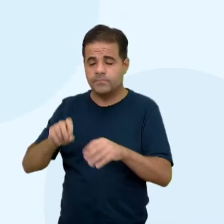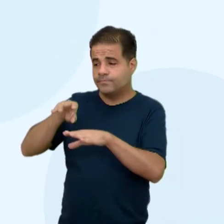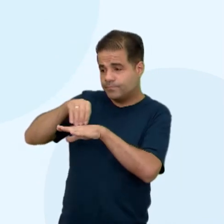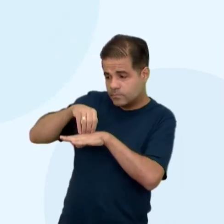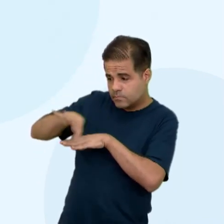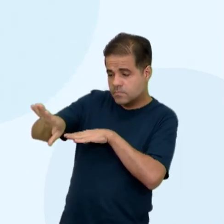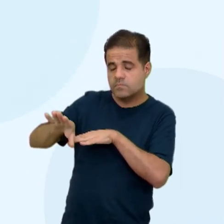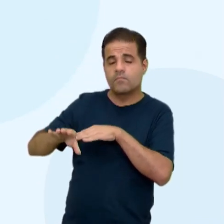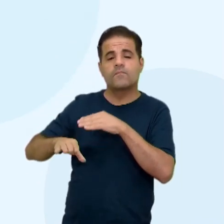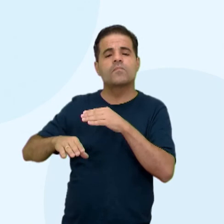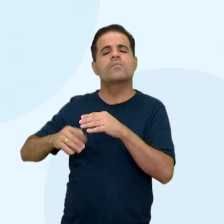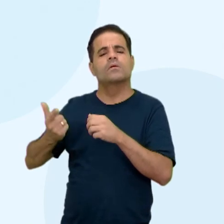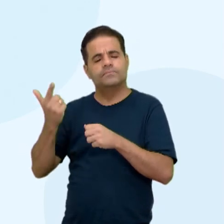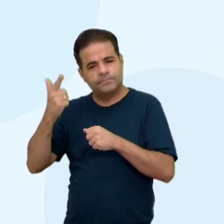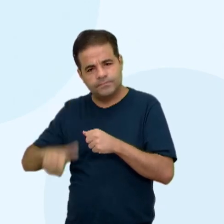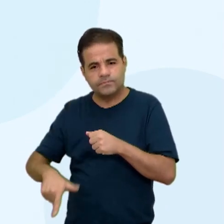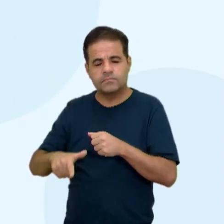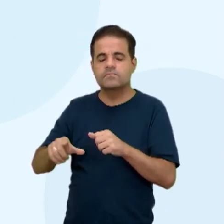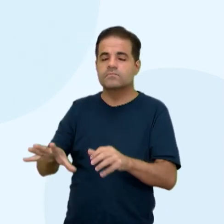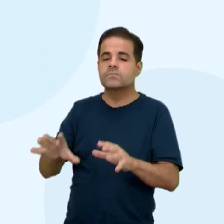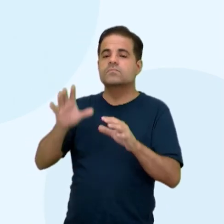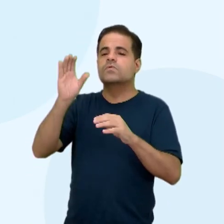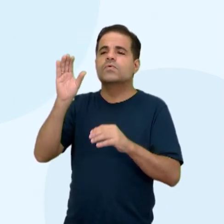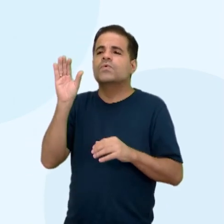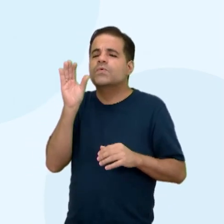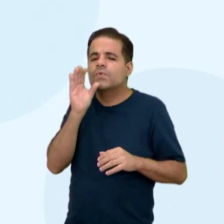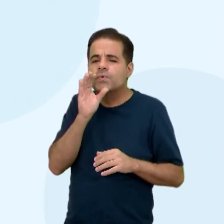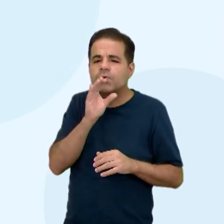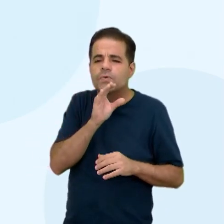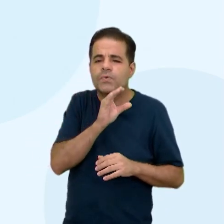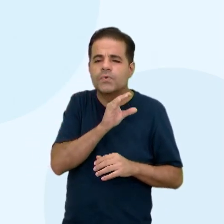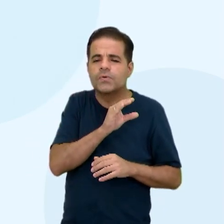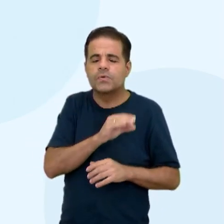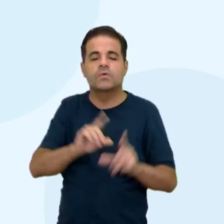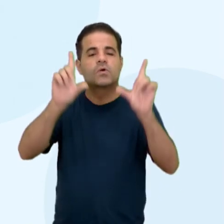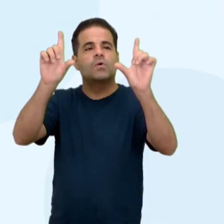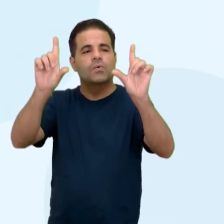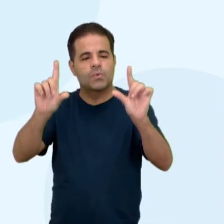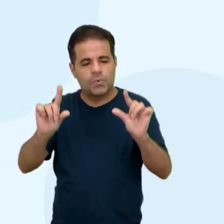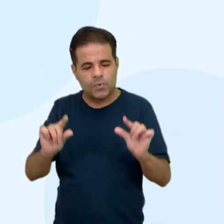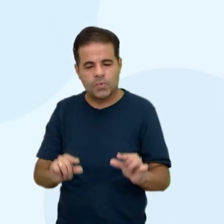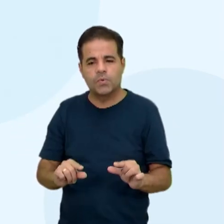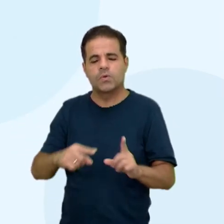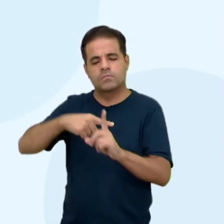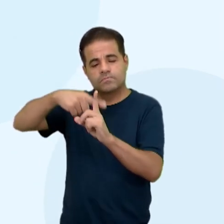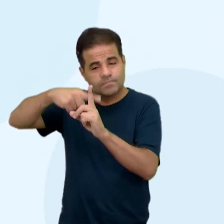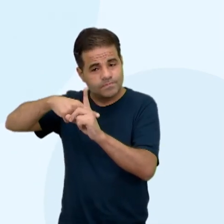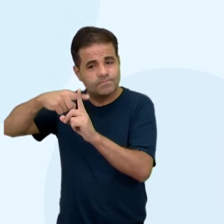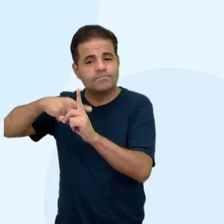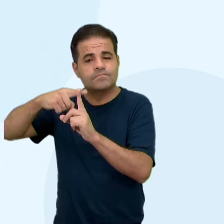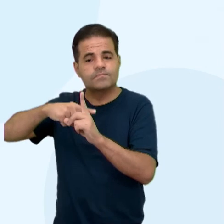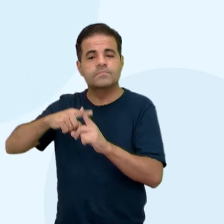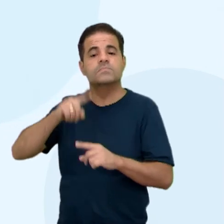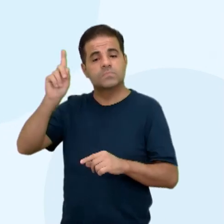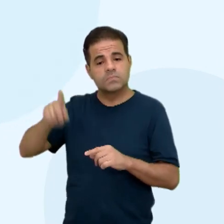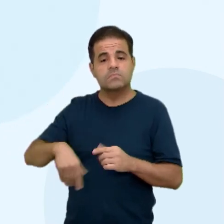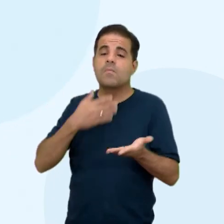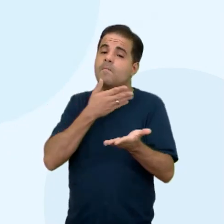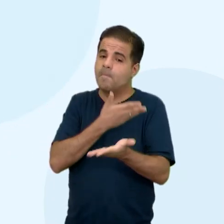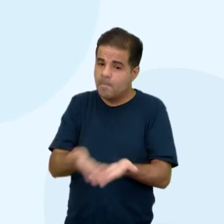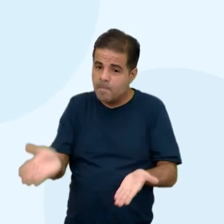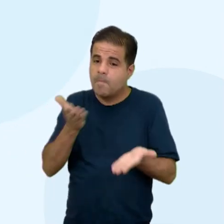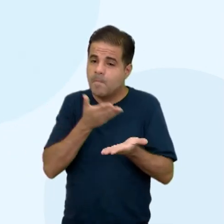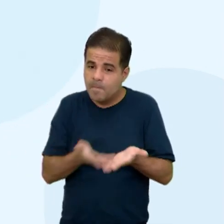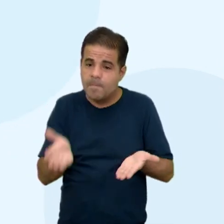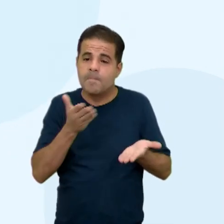pelo condensador novamente, ele resfria, né, reduz a temperatura. Isso aqui no caso é uma perda de